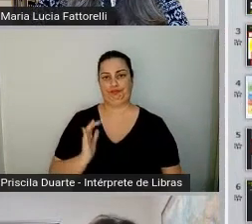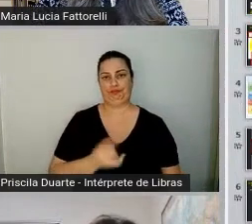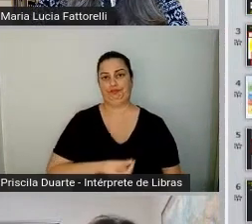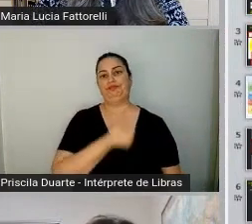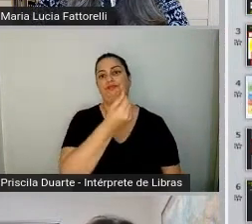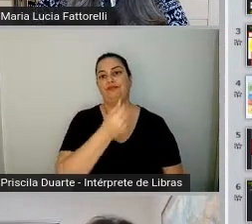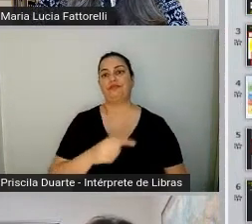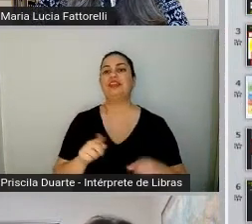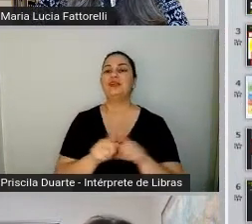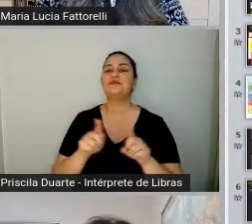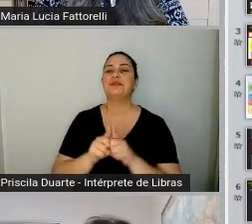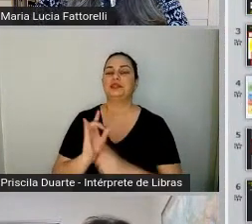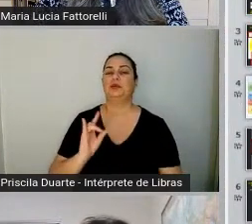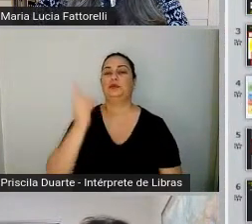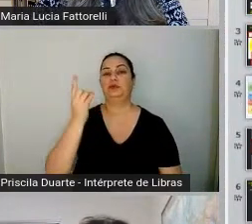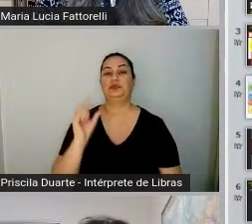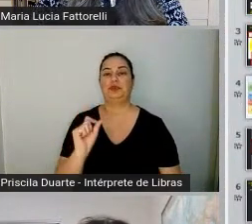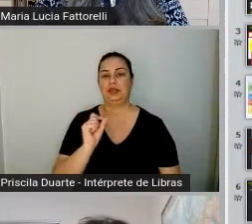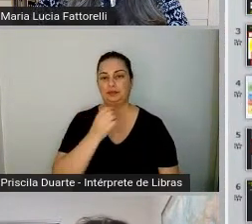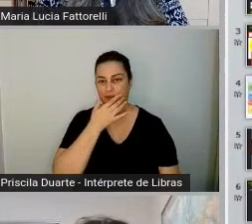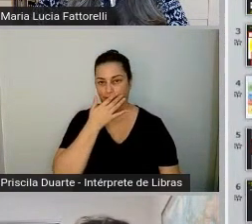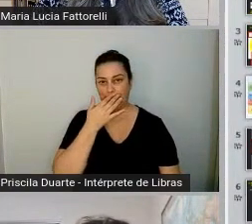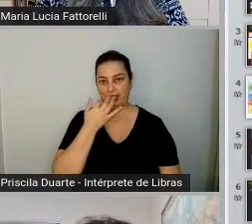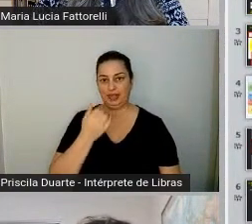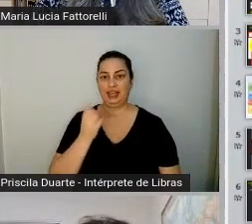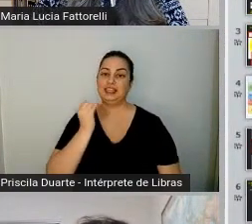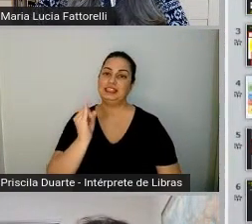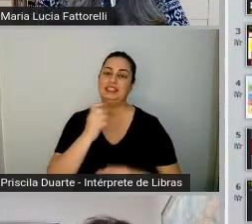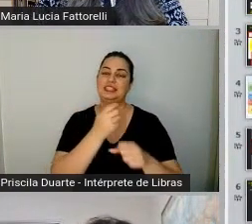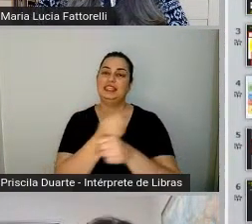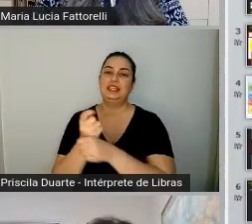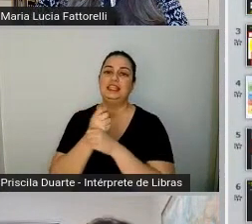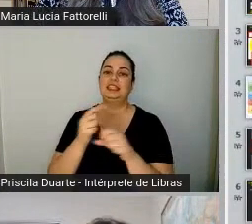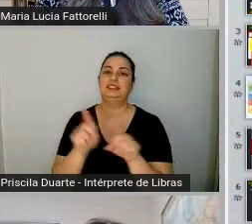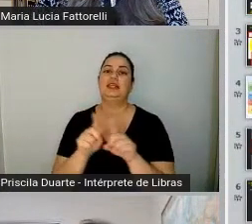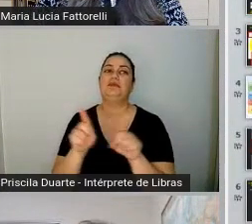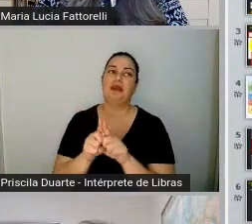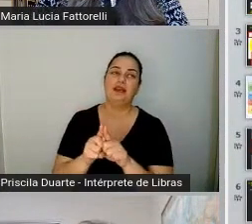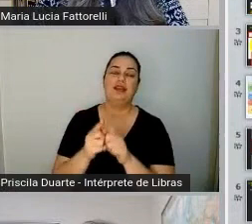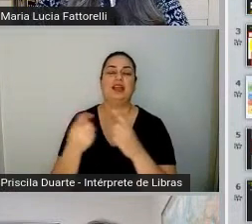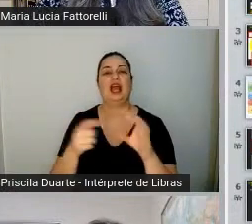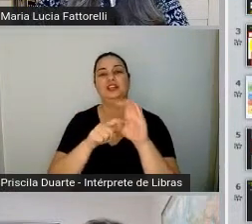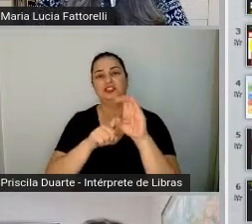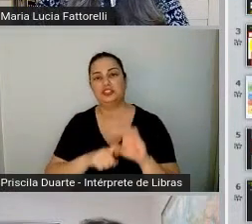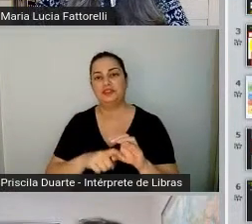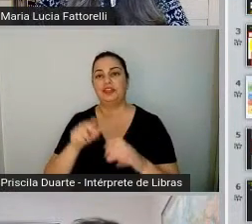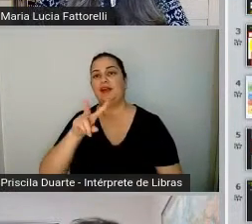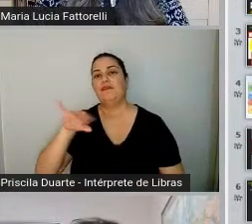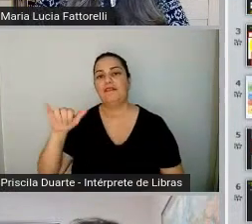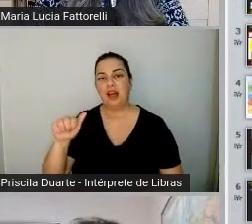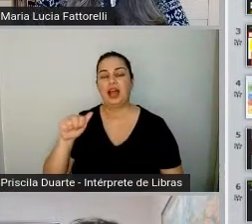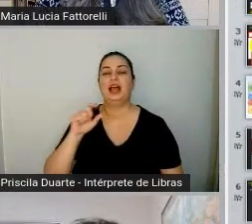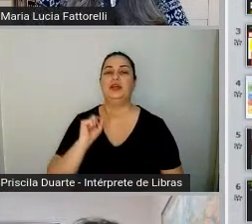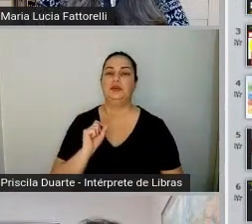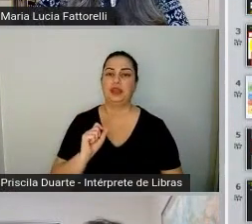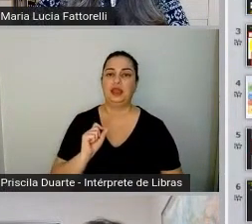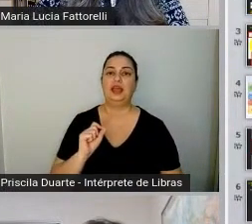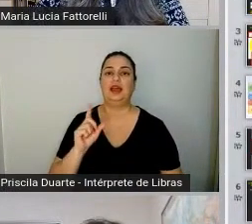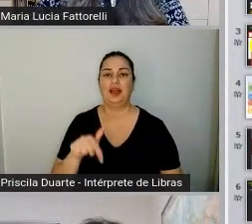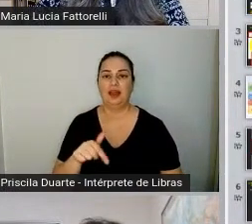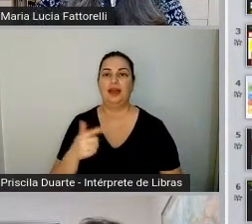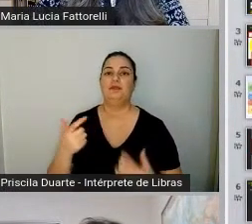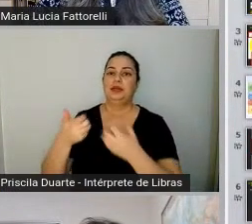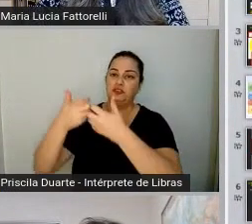argumento, né? Se auditar e anular dívidas vai prejudicar os trabalhadores, a classe média que aplica em tesouro direto e fundo de